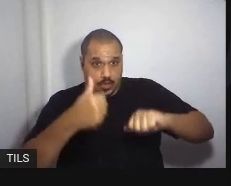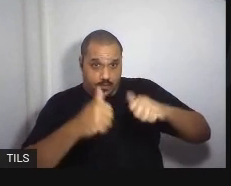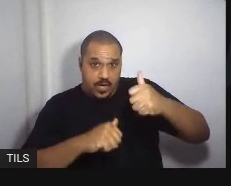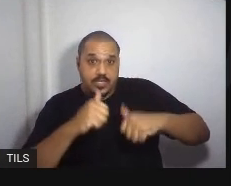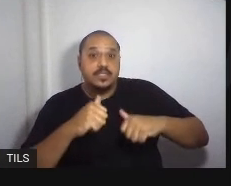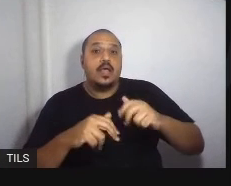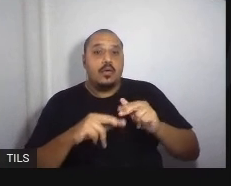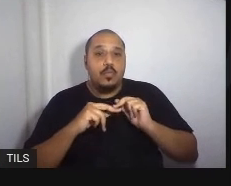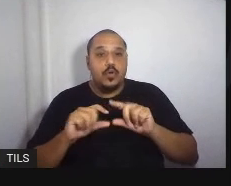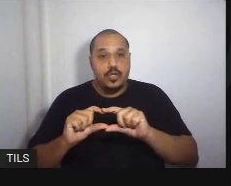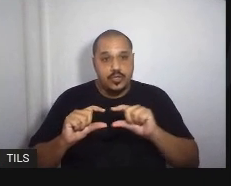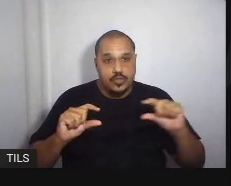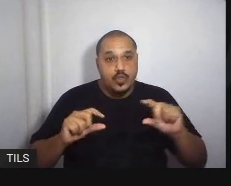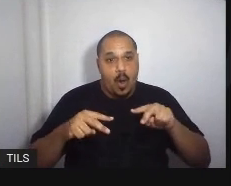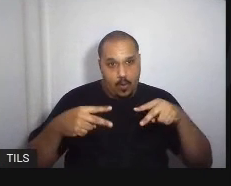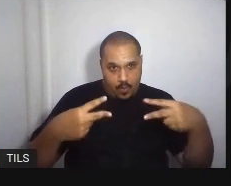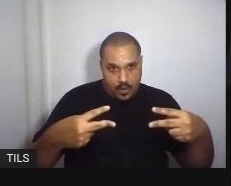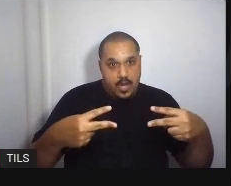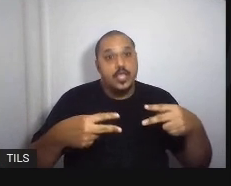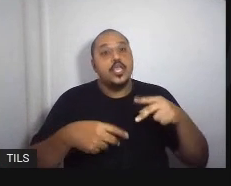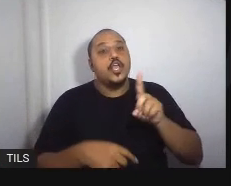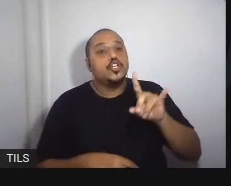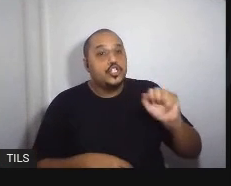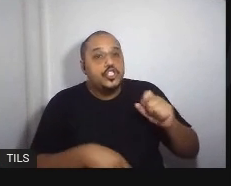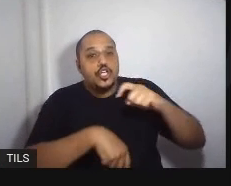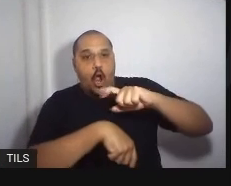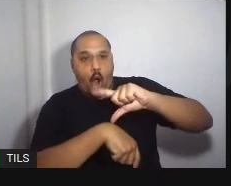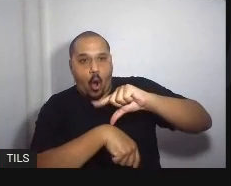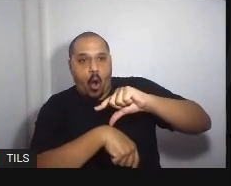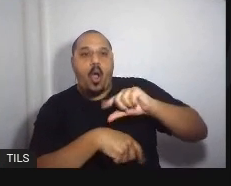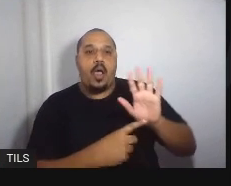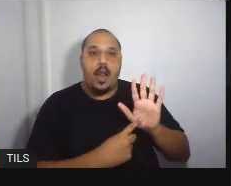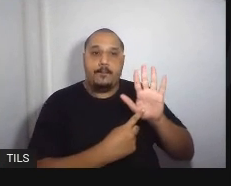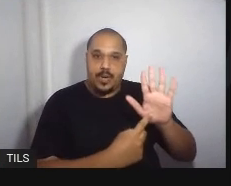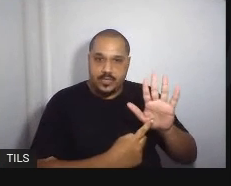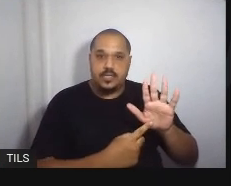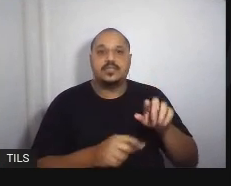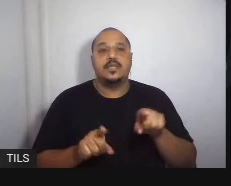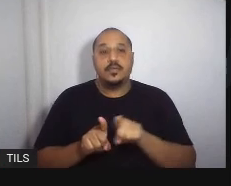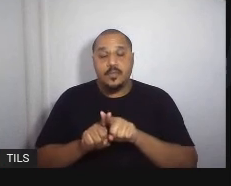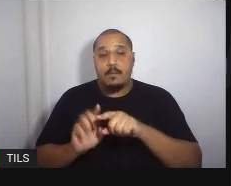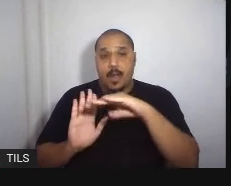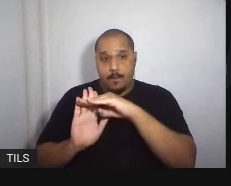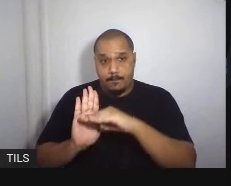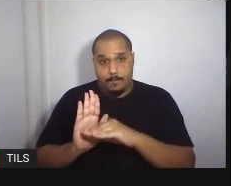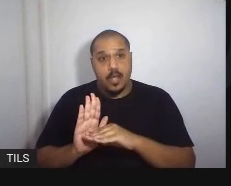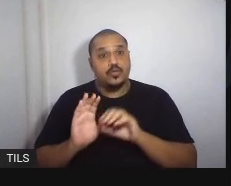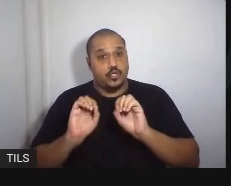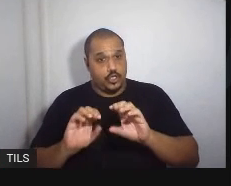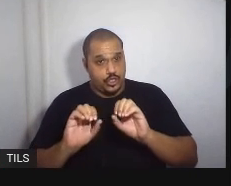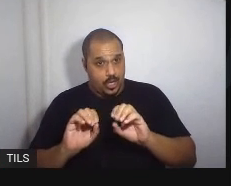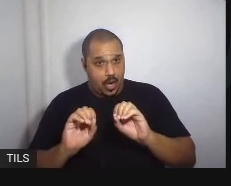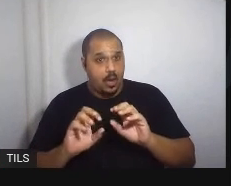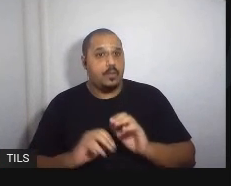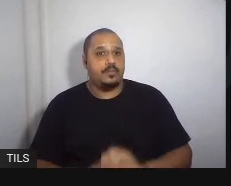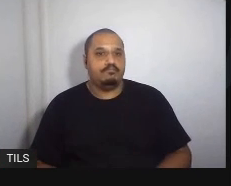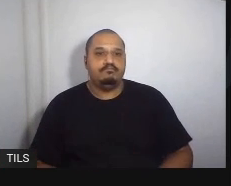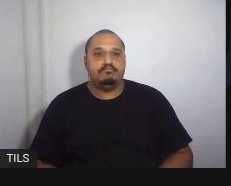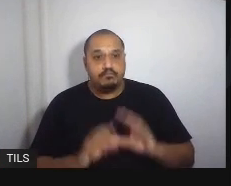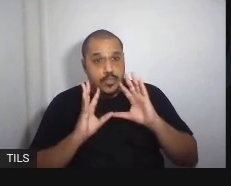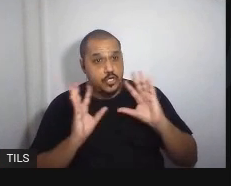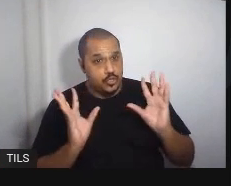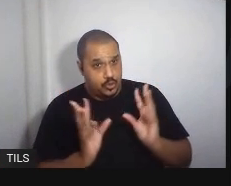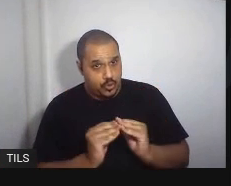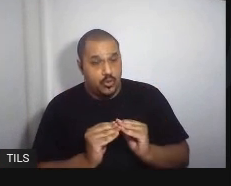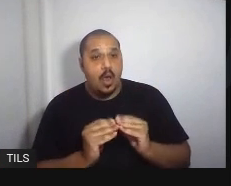horário, para os alunos não se confundirem, os planos de aula recebidos e as apresentações recebidas. Basicamente era isso que a gente tinha